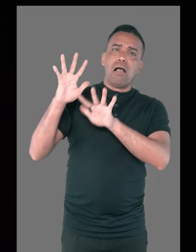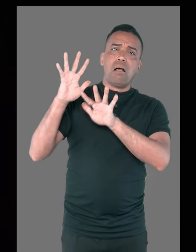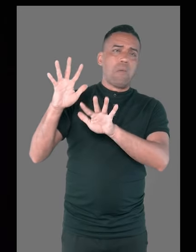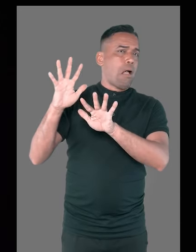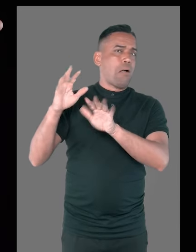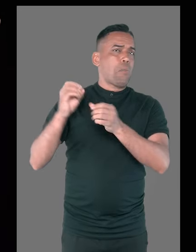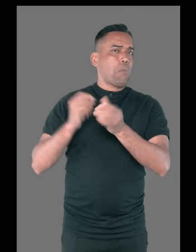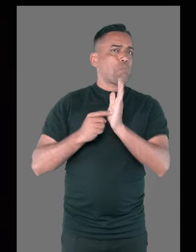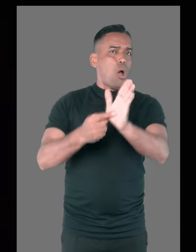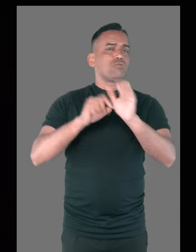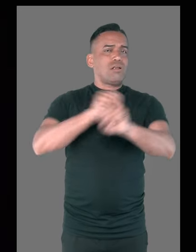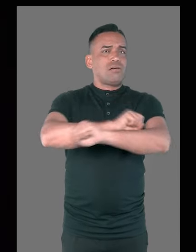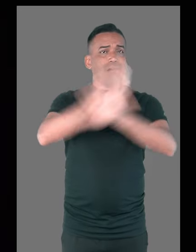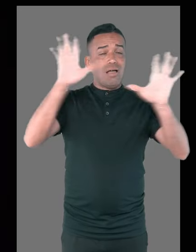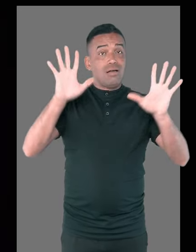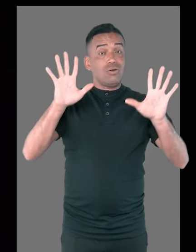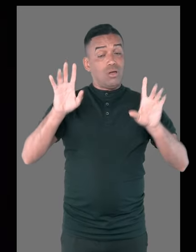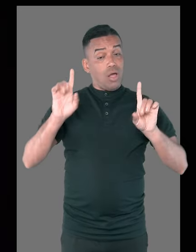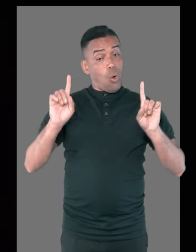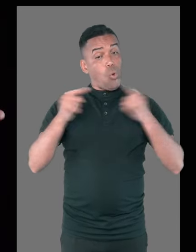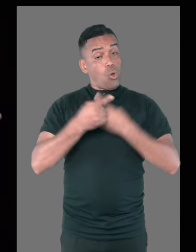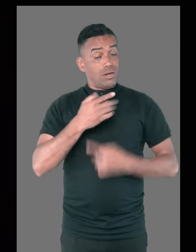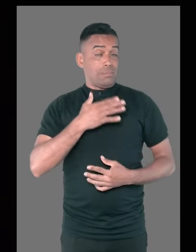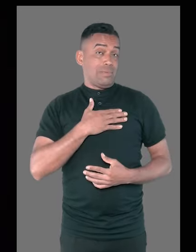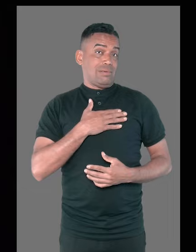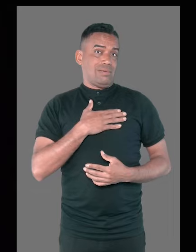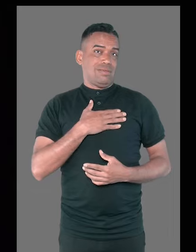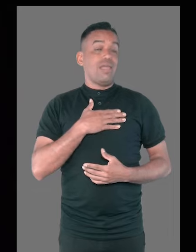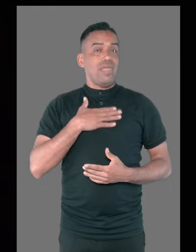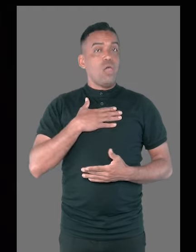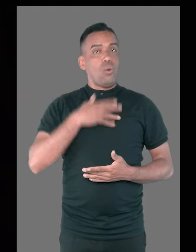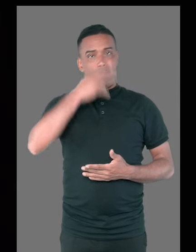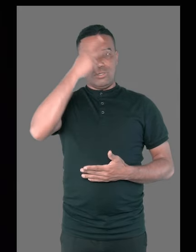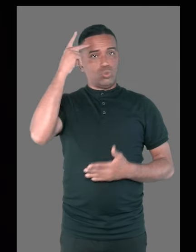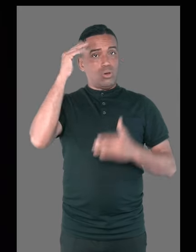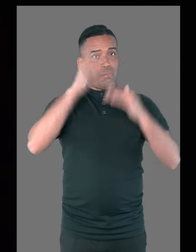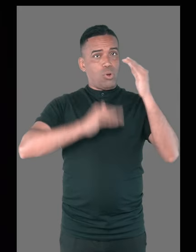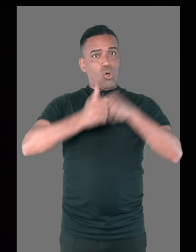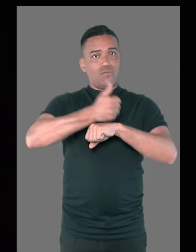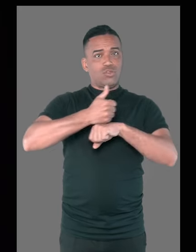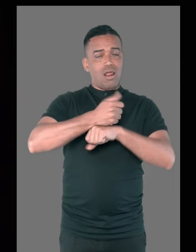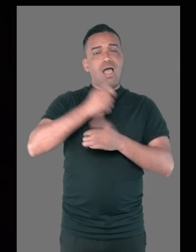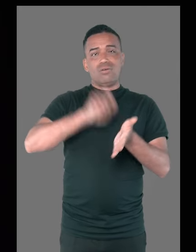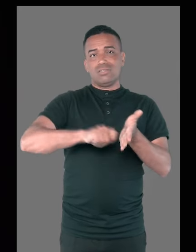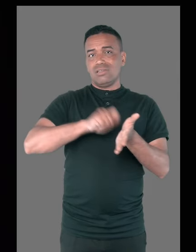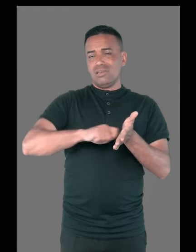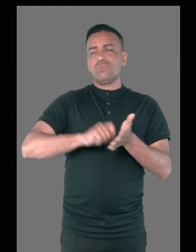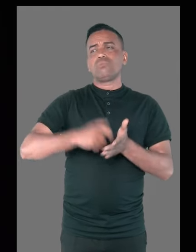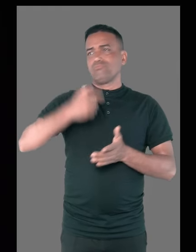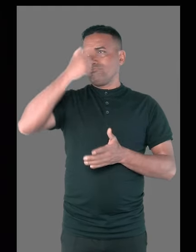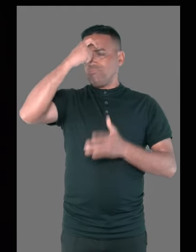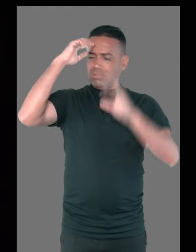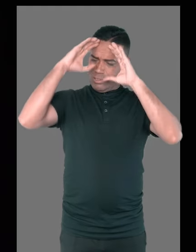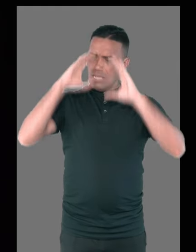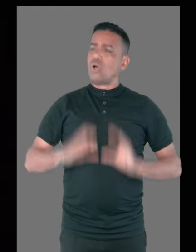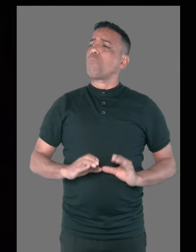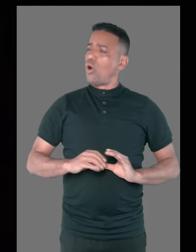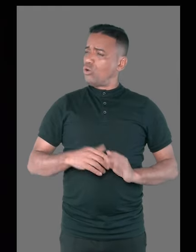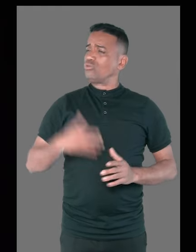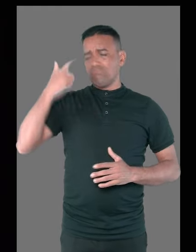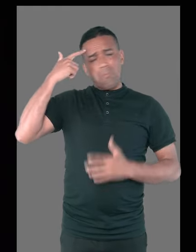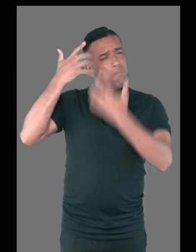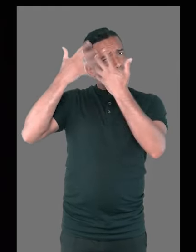explicitude. Ao contrário de mim. Eu estou aqui falando, sou o autor do livro, como cidadão eu posso falar o que penso e posso pensar a partir do